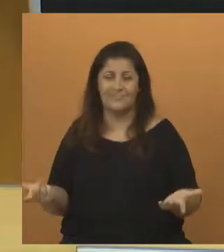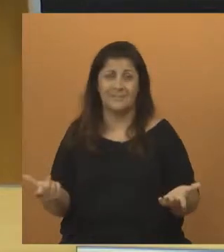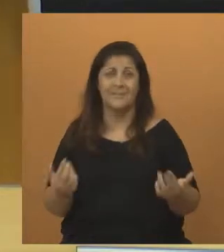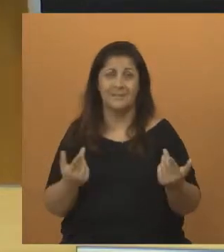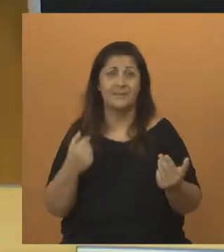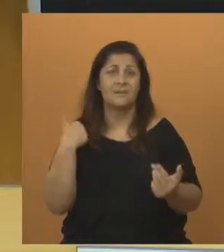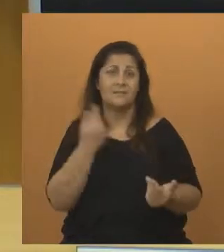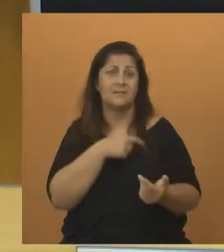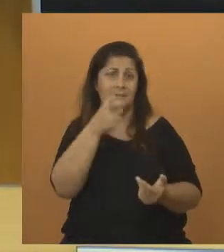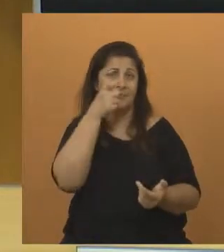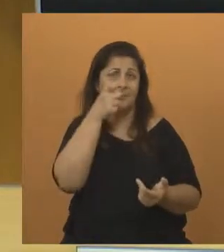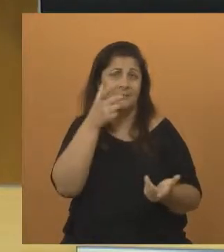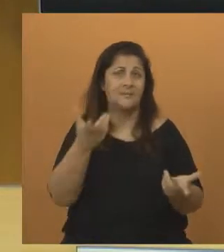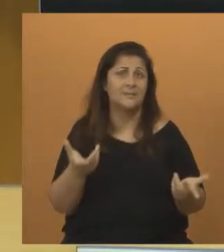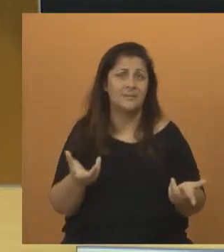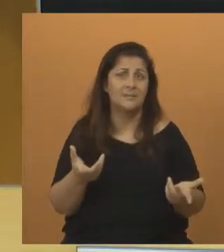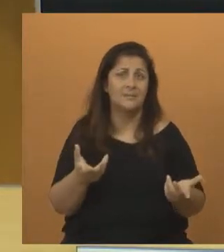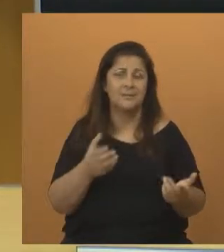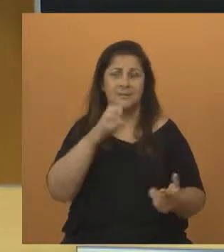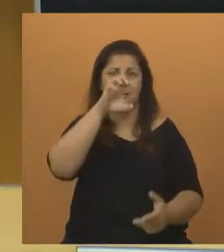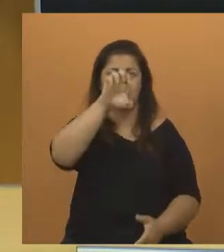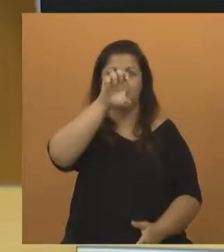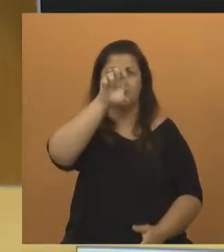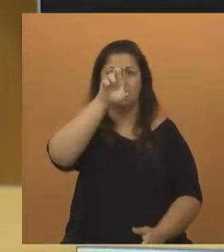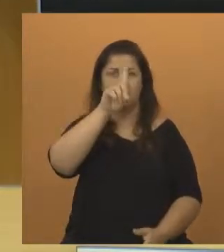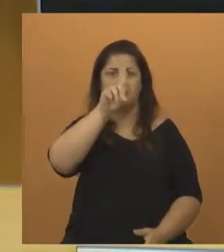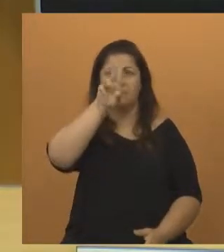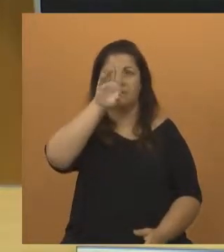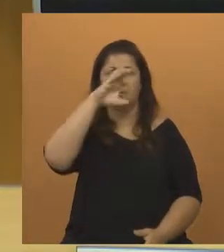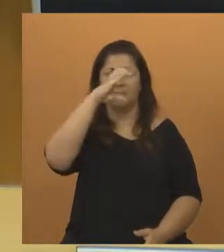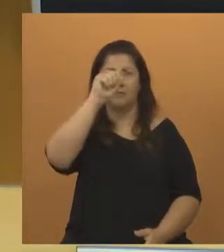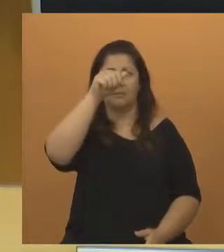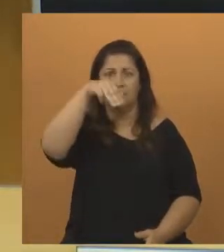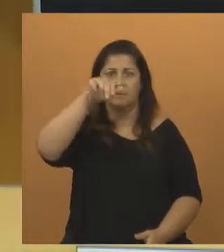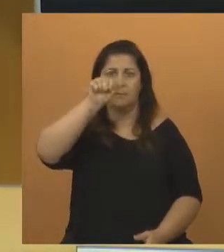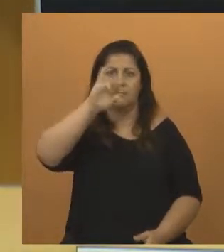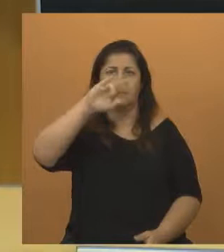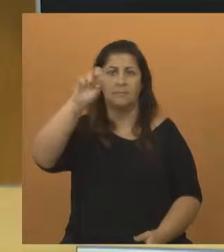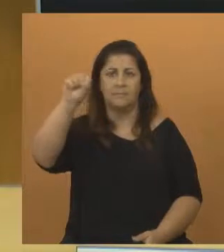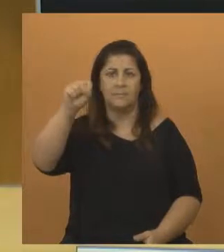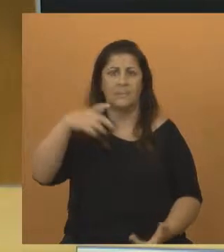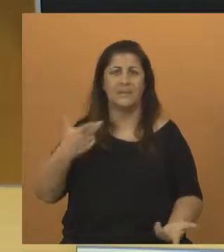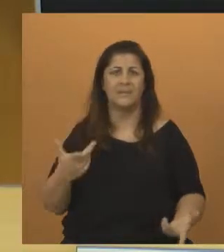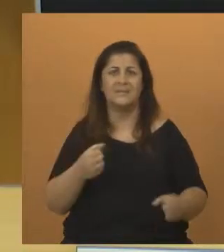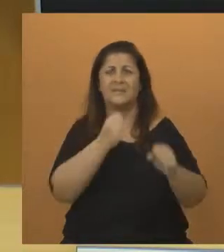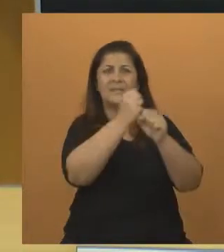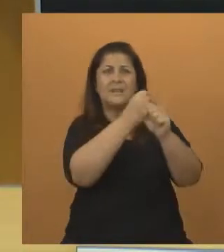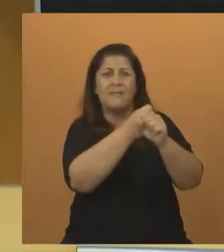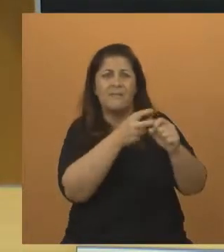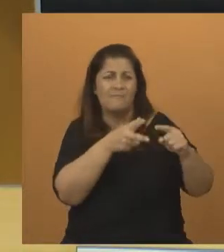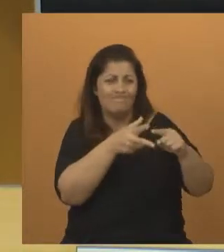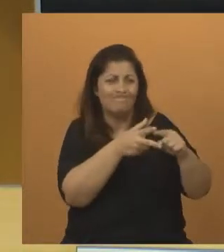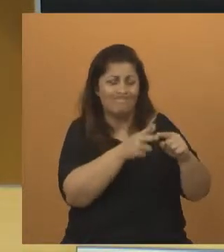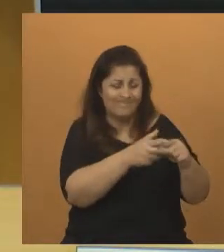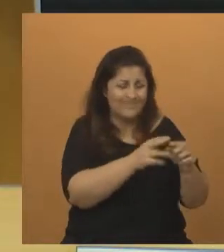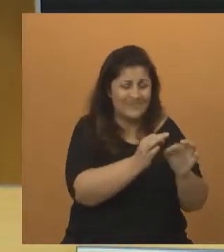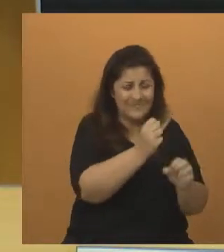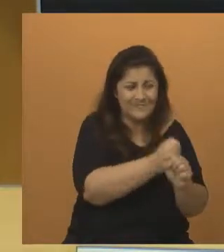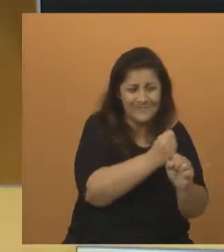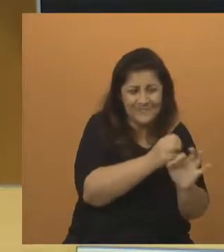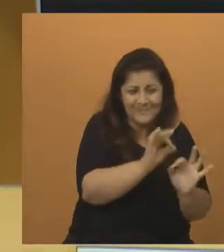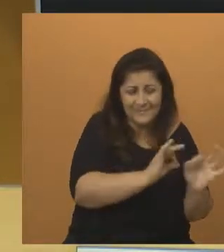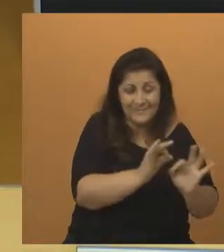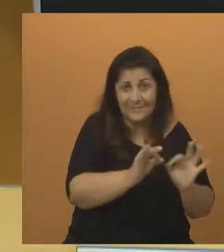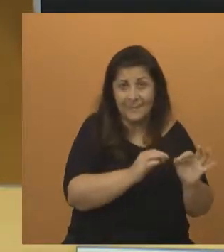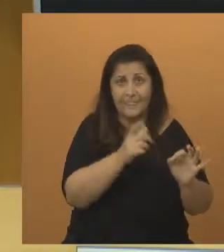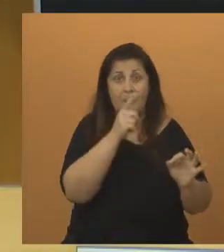questão dos Educa Mais. Né? O gasto que vai dar fazer aquela reforma nas piscinas, o gasto